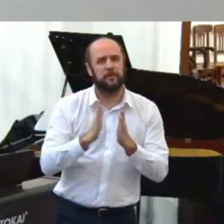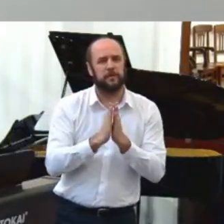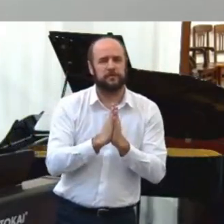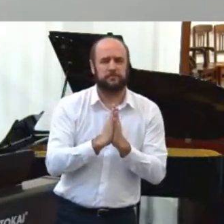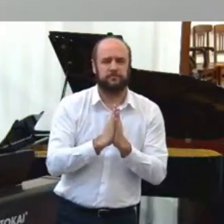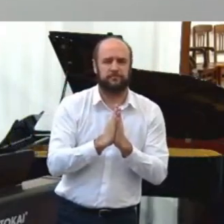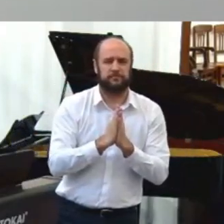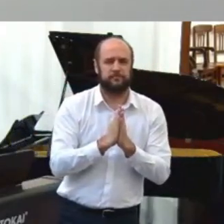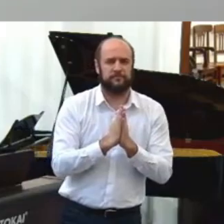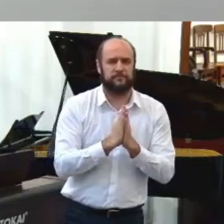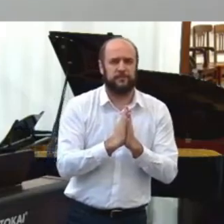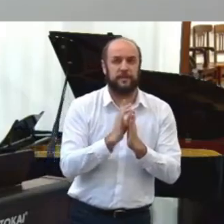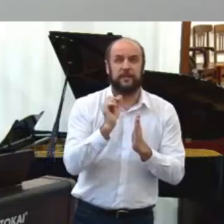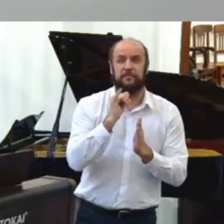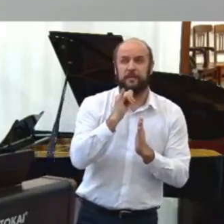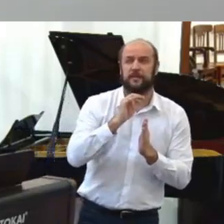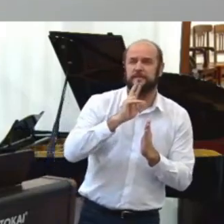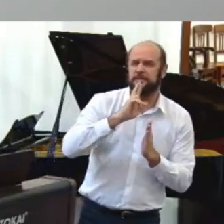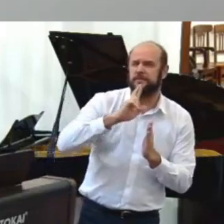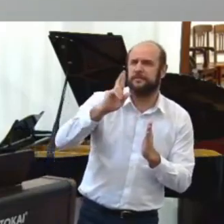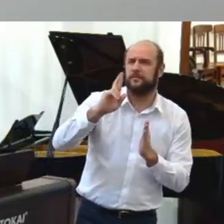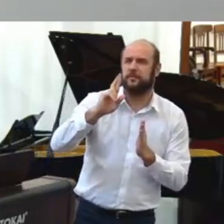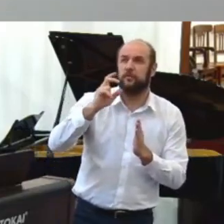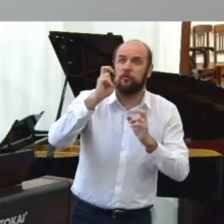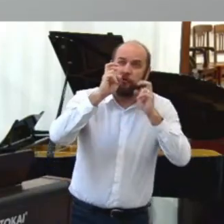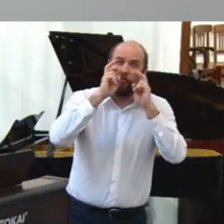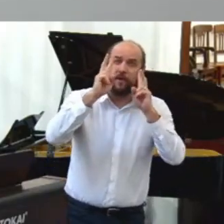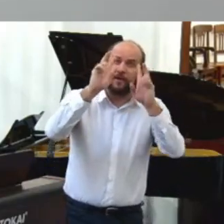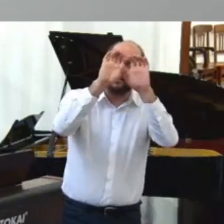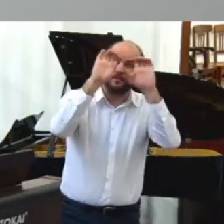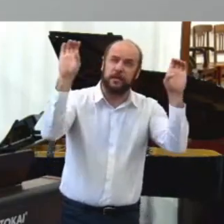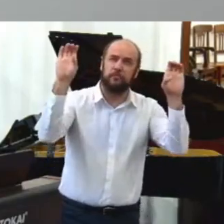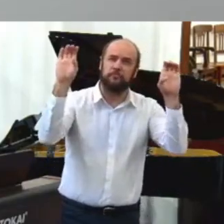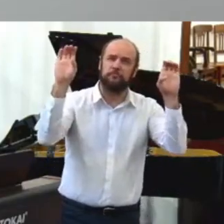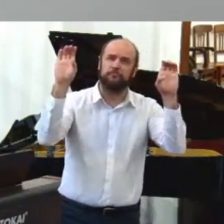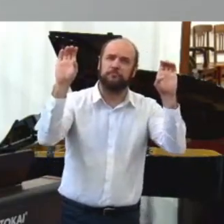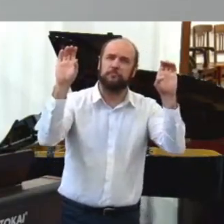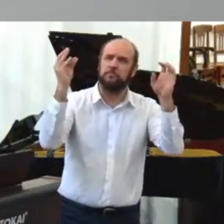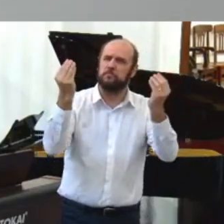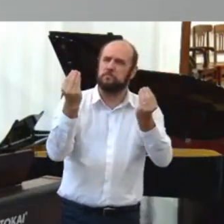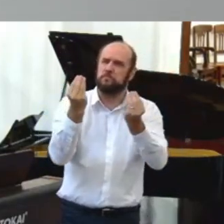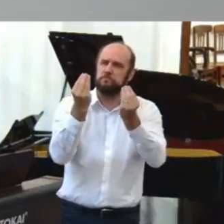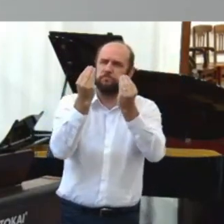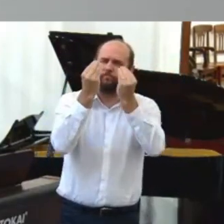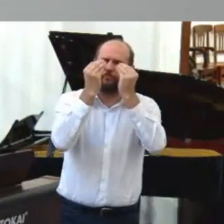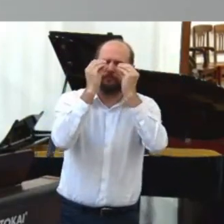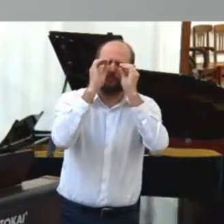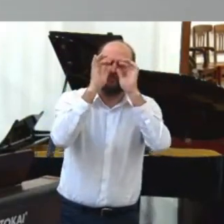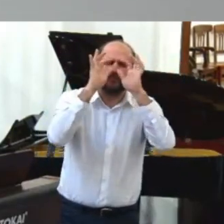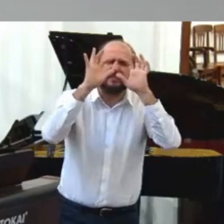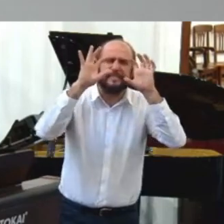fez: Senhor, põe nos meus olhos a eternidade. Põe